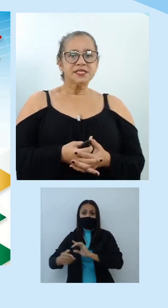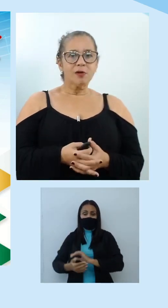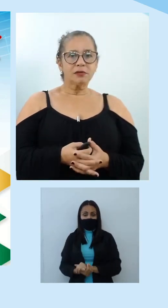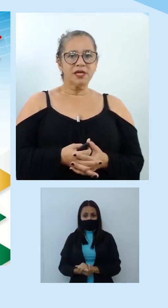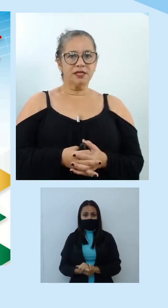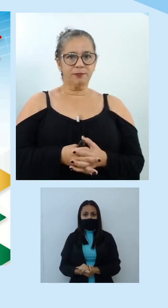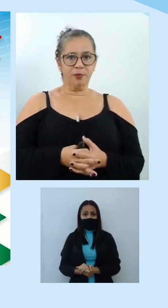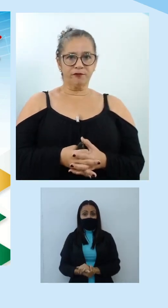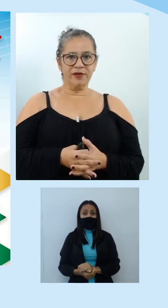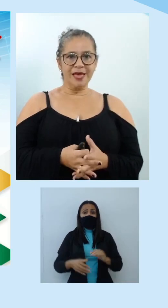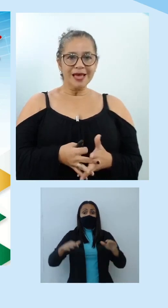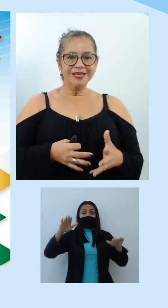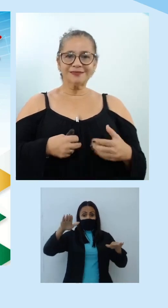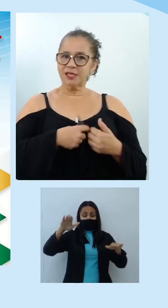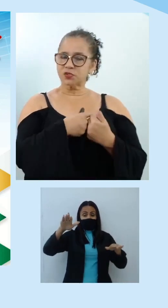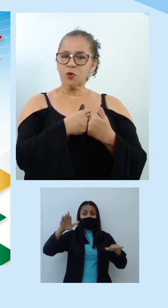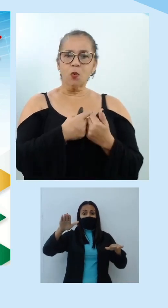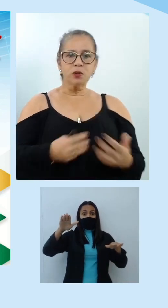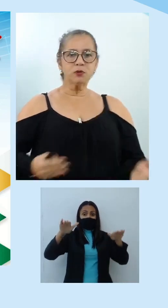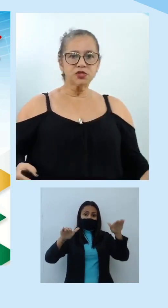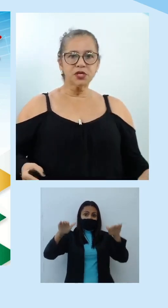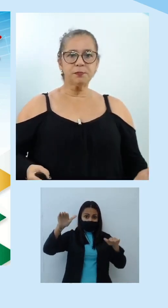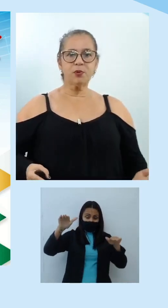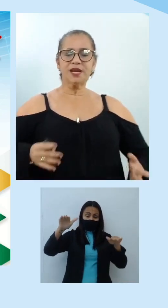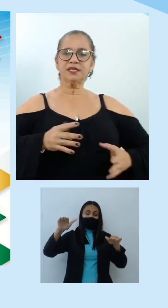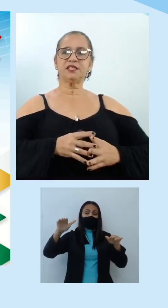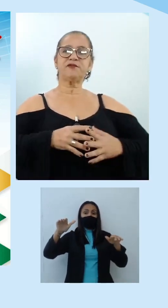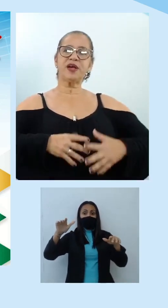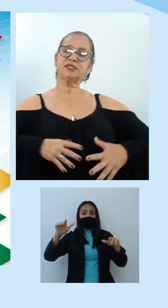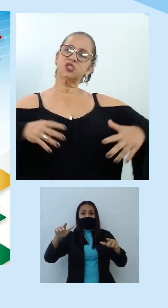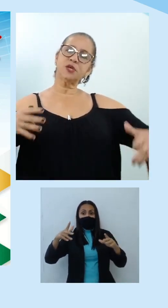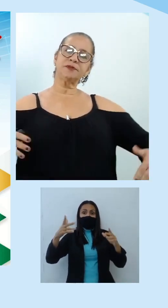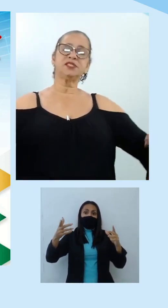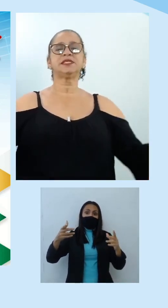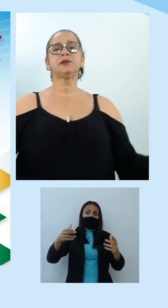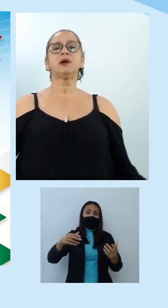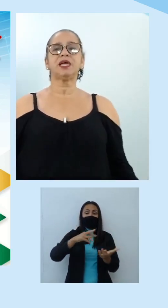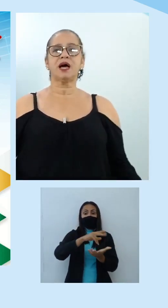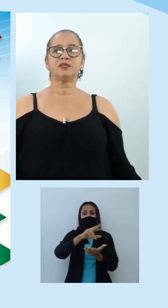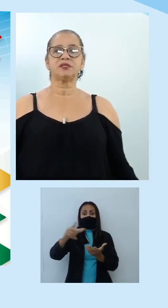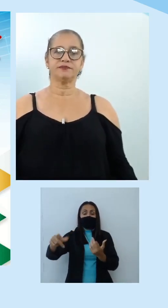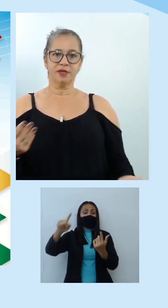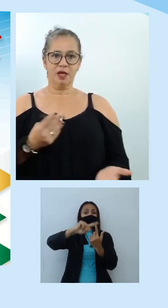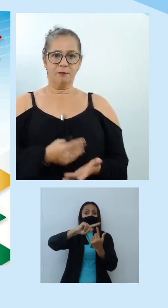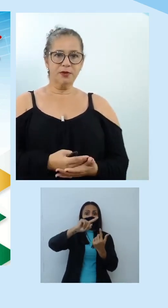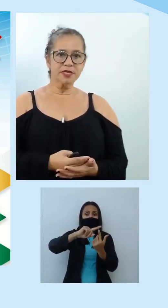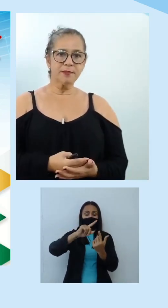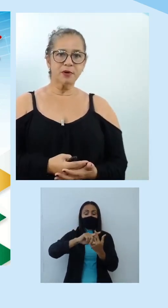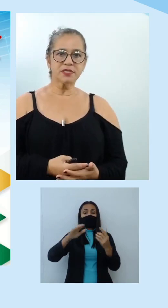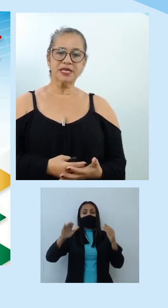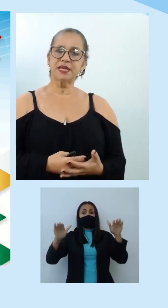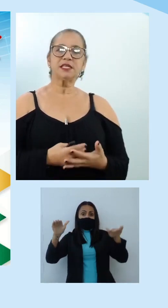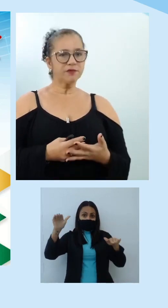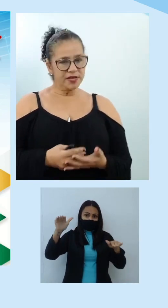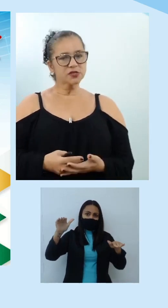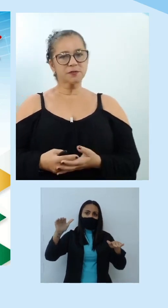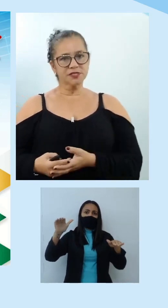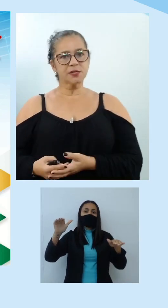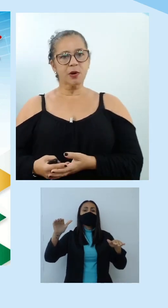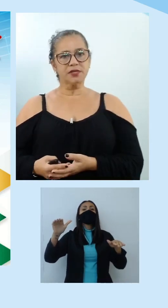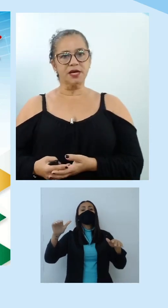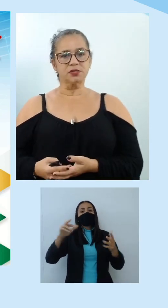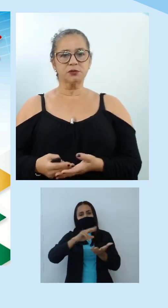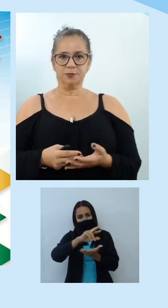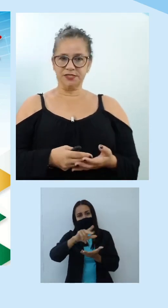Mas a desigualdade, prof, ela tem só um único tipo ou ela tem diversos tipos de desigualdade? Meus amores, ela tem diversos tipos